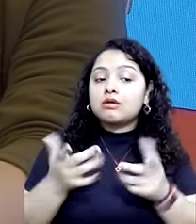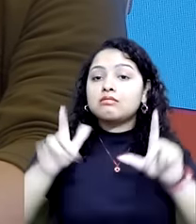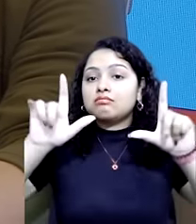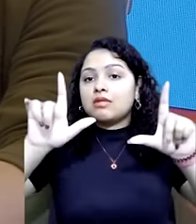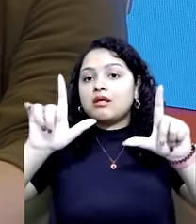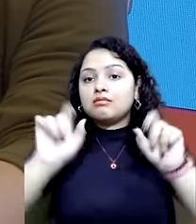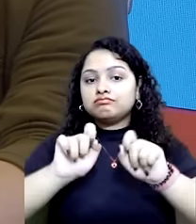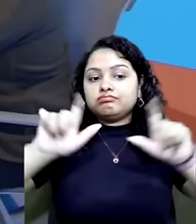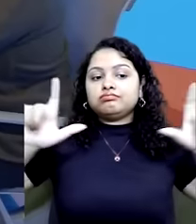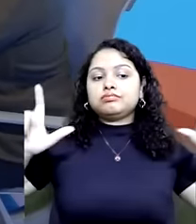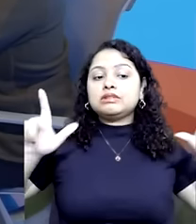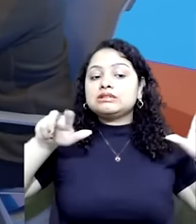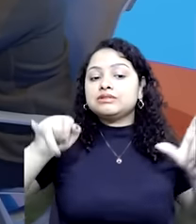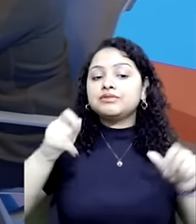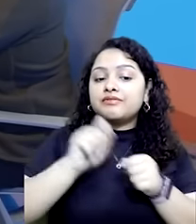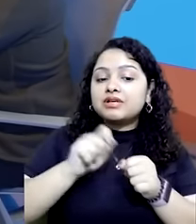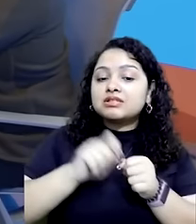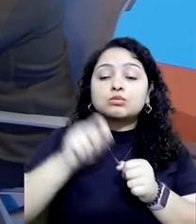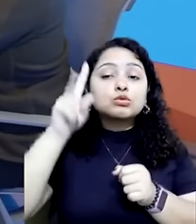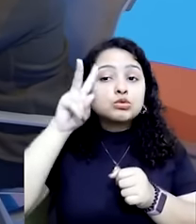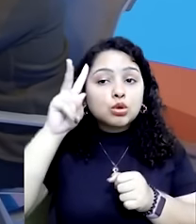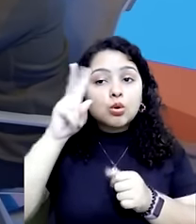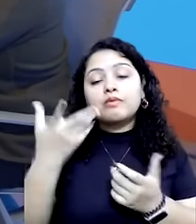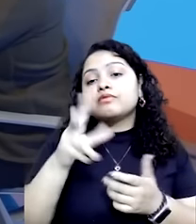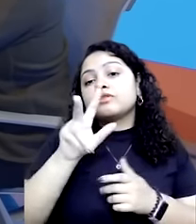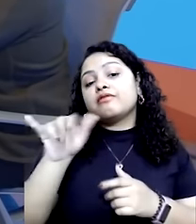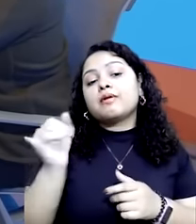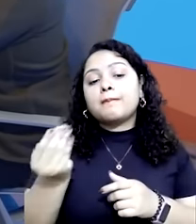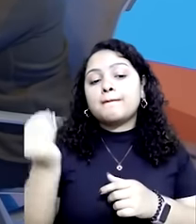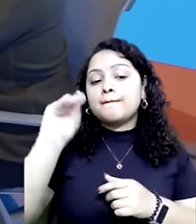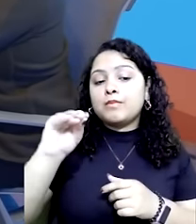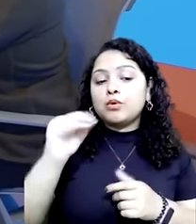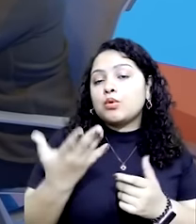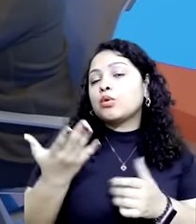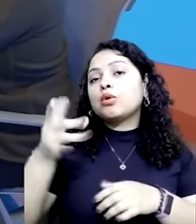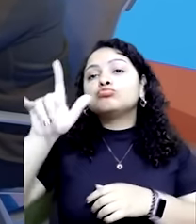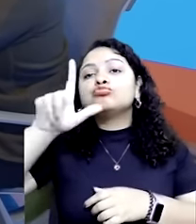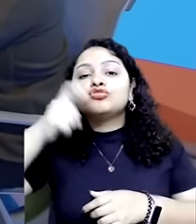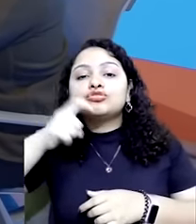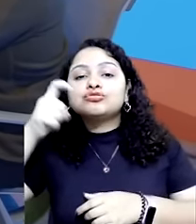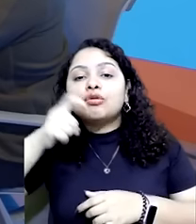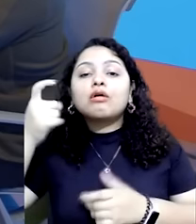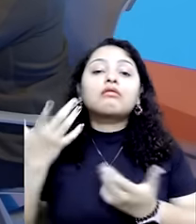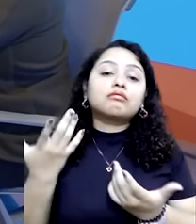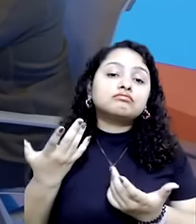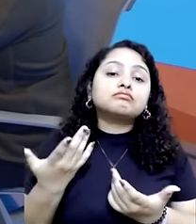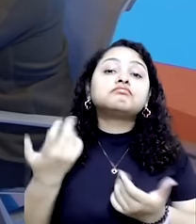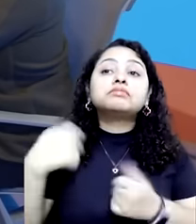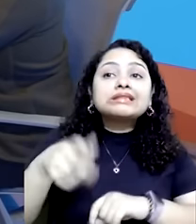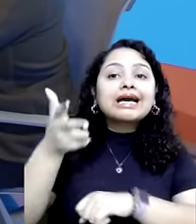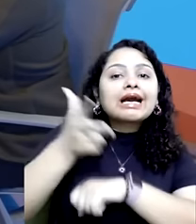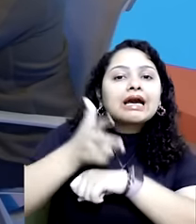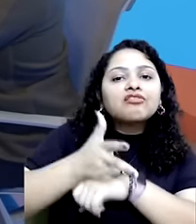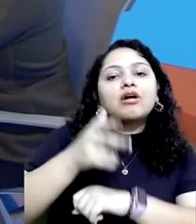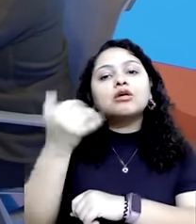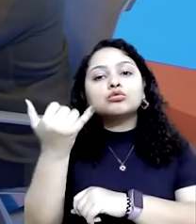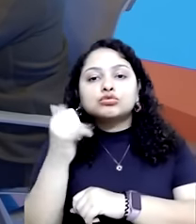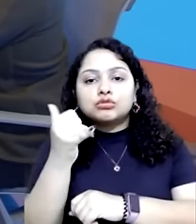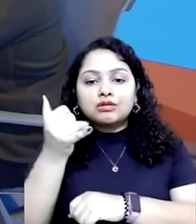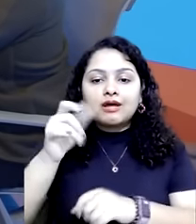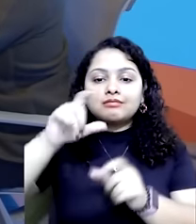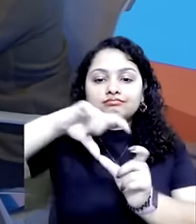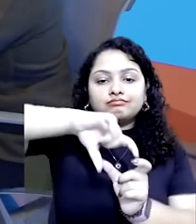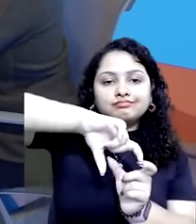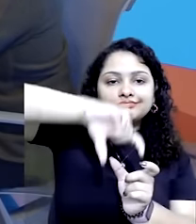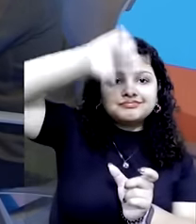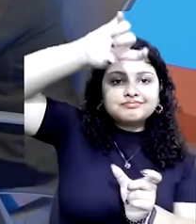cheia então se você vai fazer um Stories né vai colocar às vezes num tiktok da vida você tem que gravar aquele no celular em pé porque